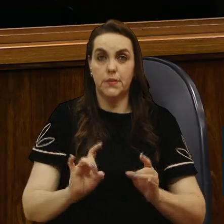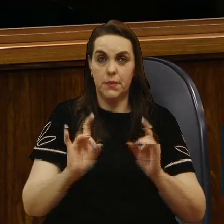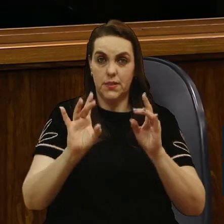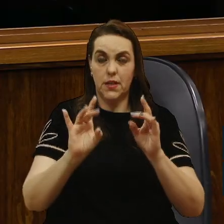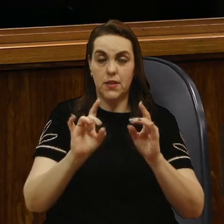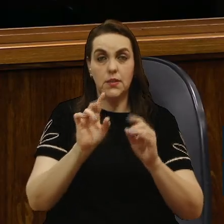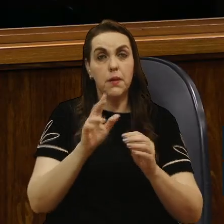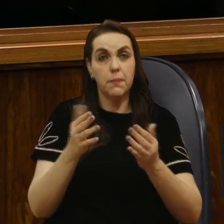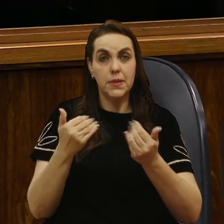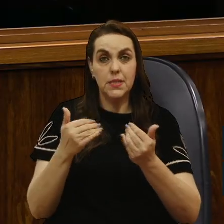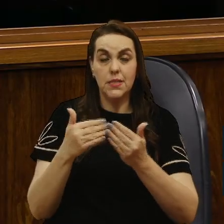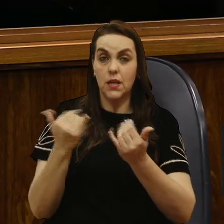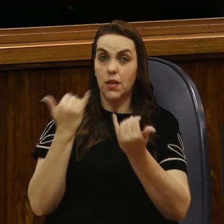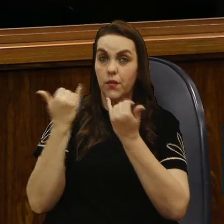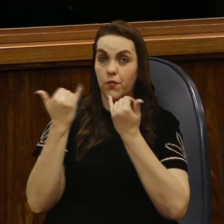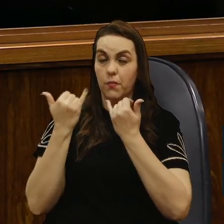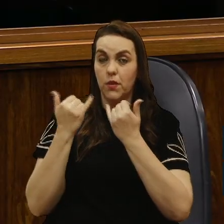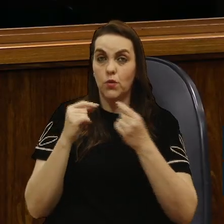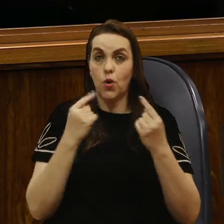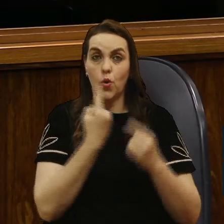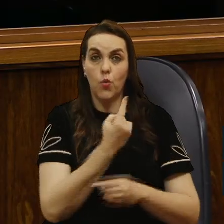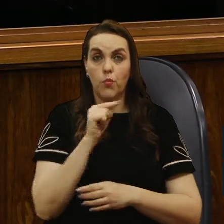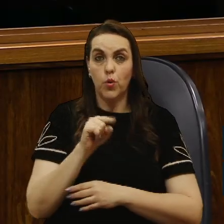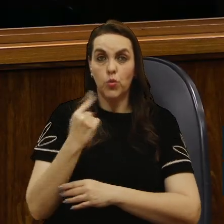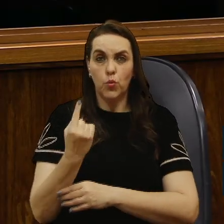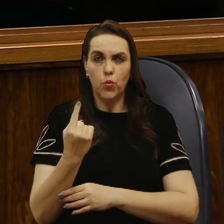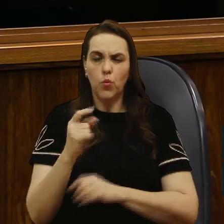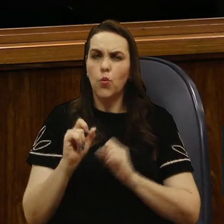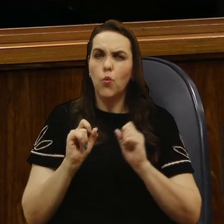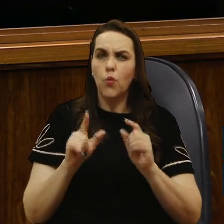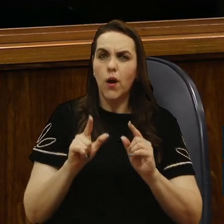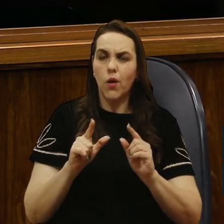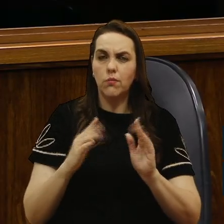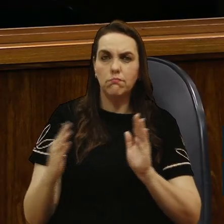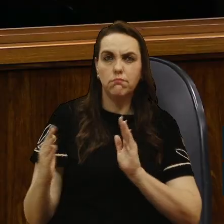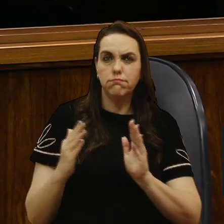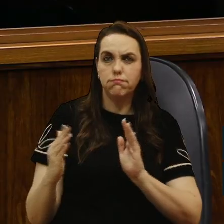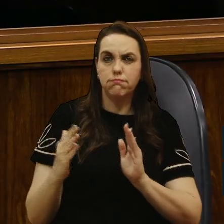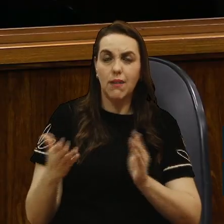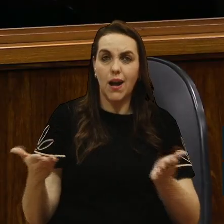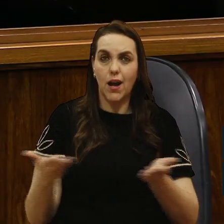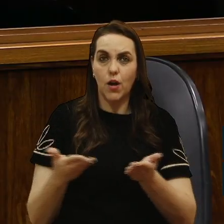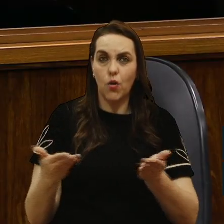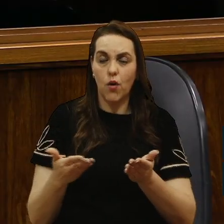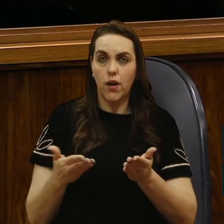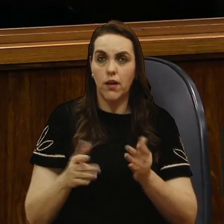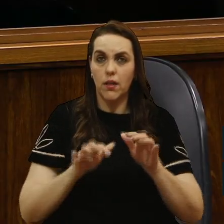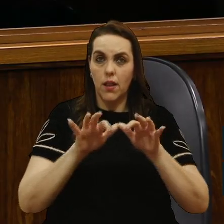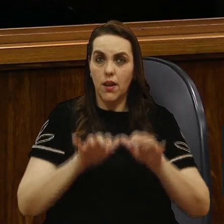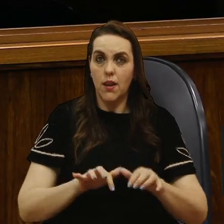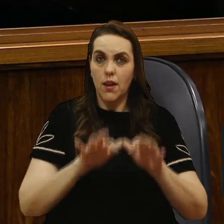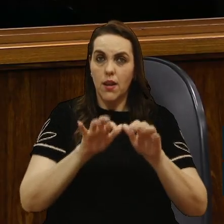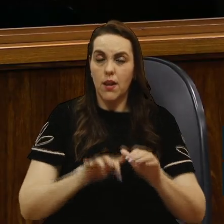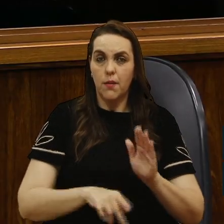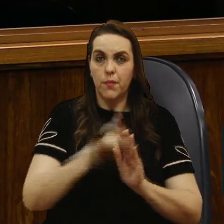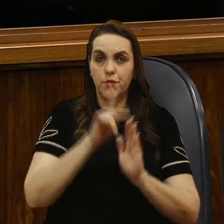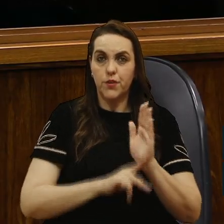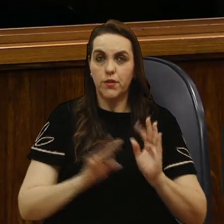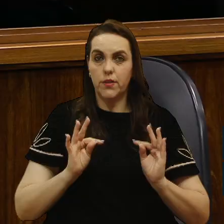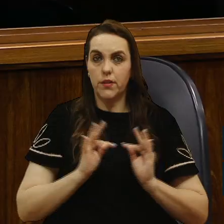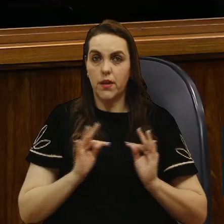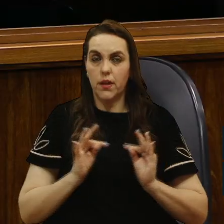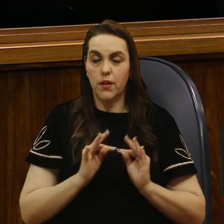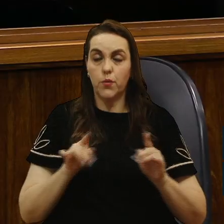solicita-se informar. 1.1. Qual é o estágio atual da elaboração do projeto técnico e